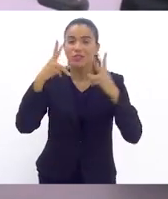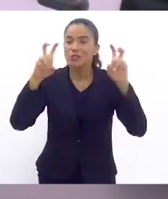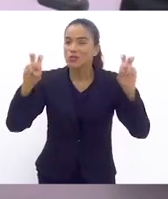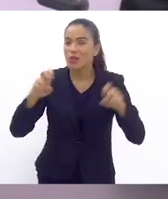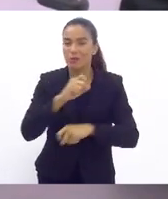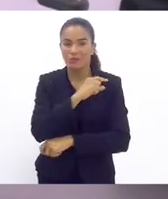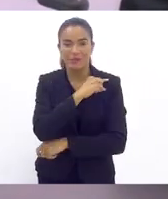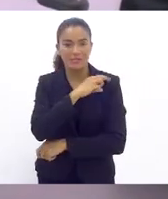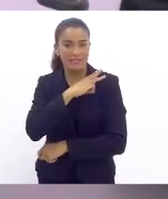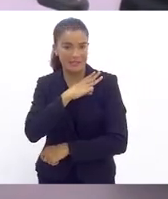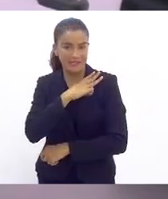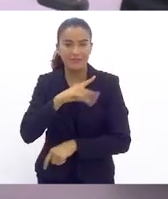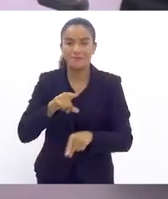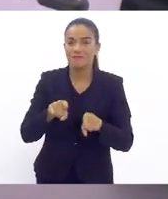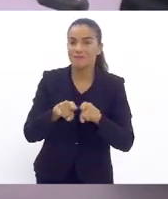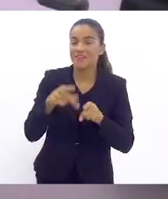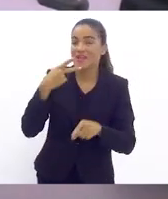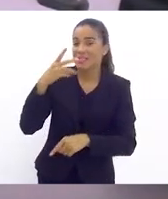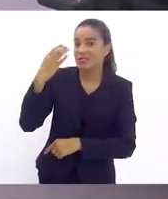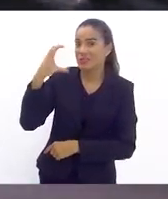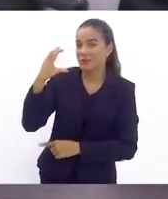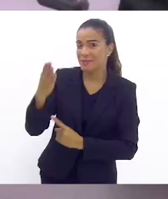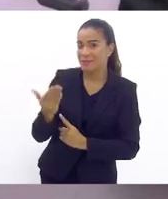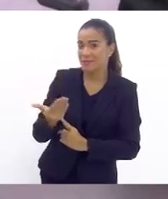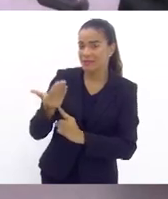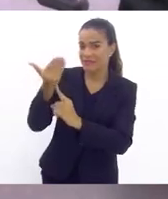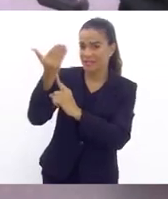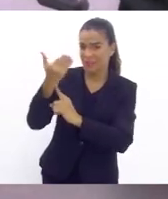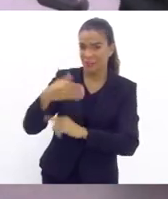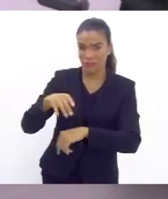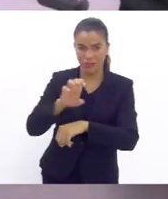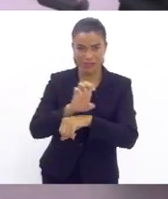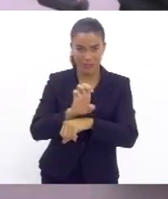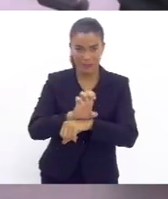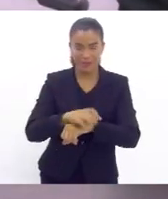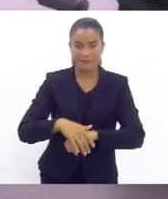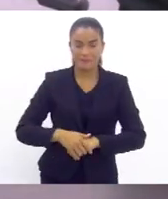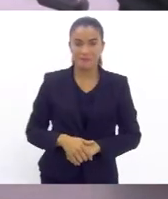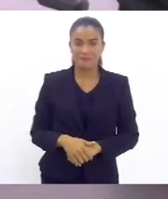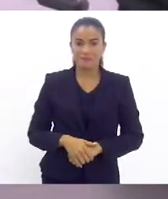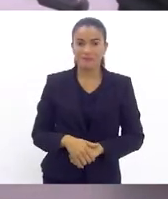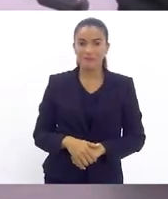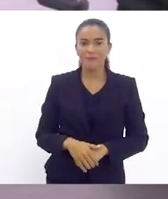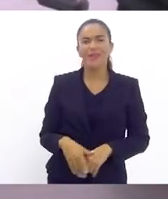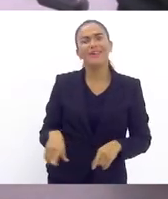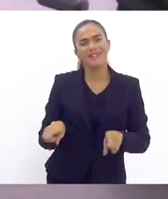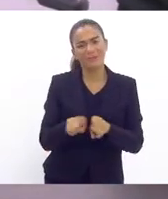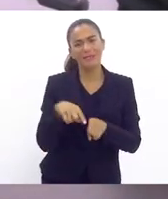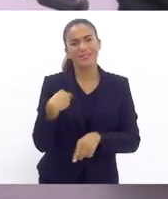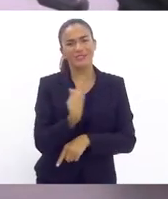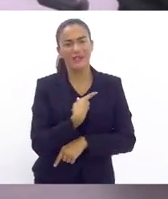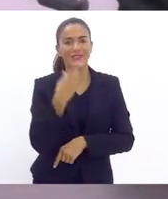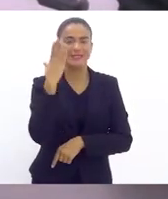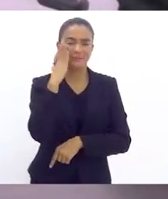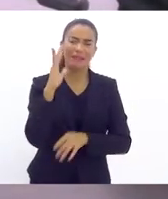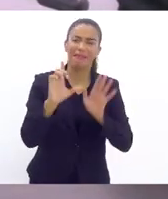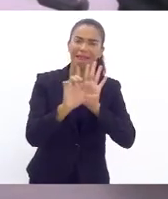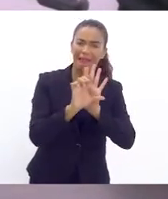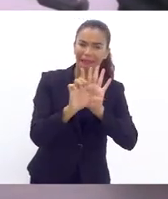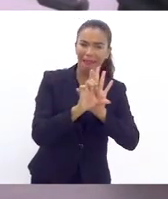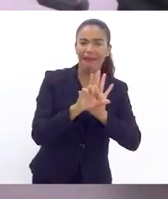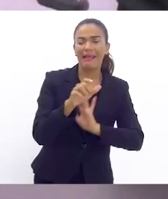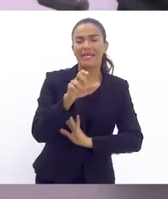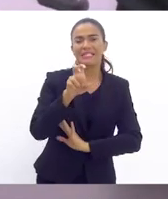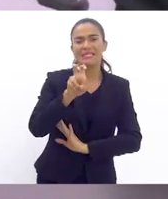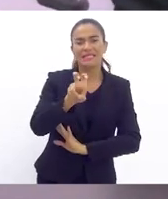a gente também tá falando de ciência e tecnologia no nosso estado é e a gente sabe que nós temos leis como a